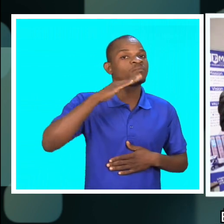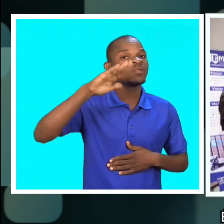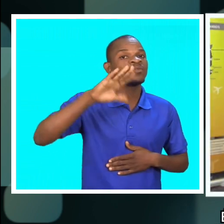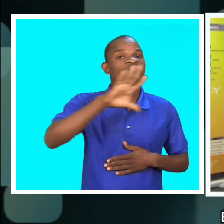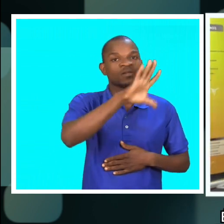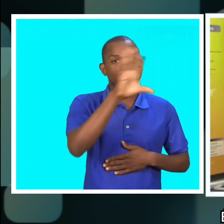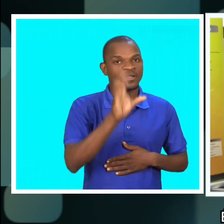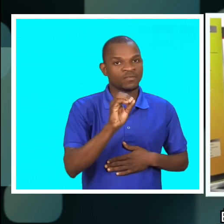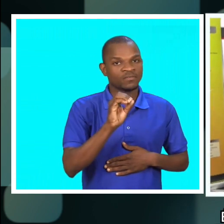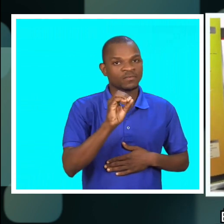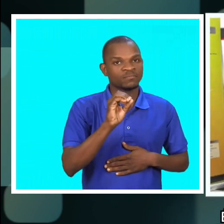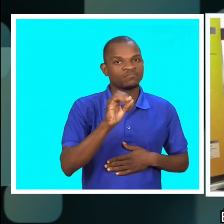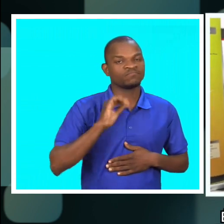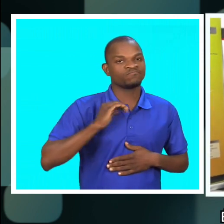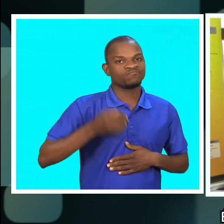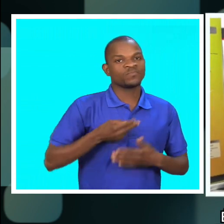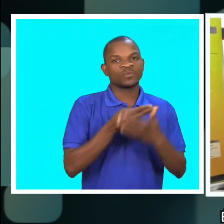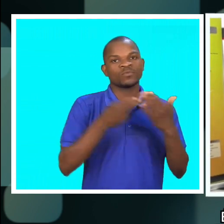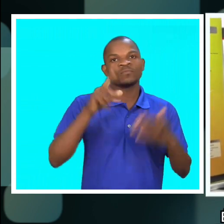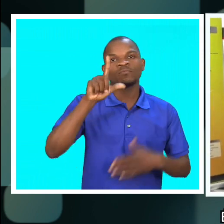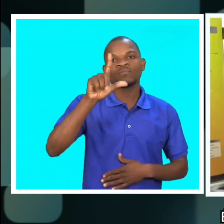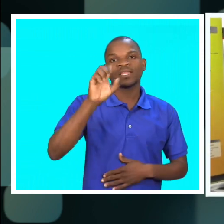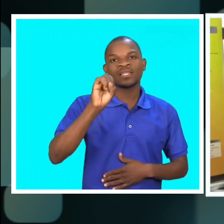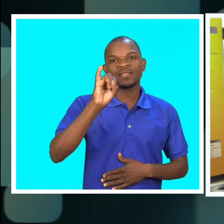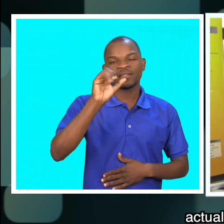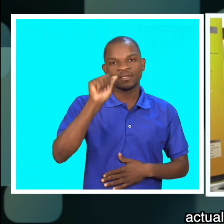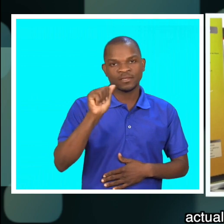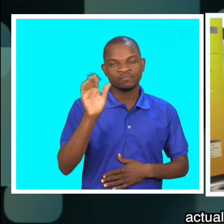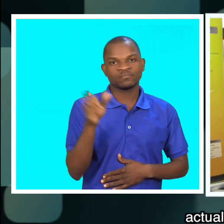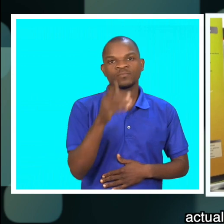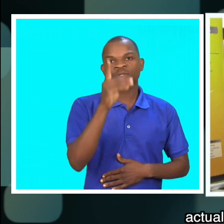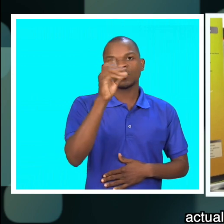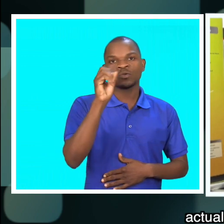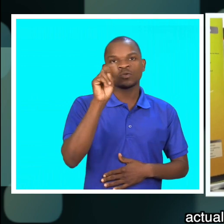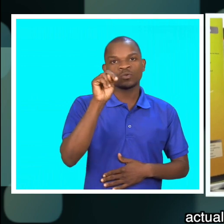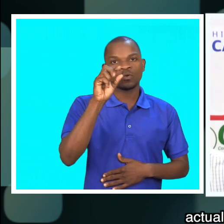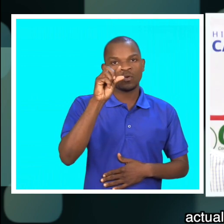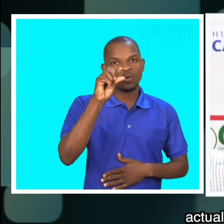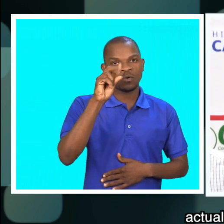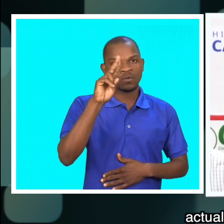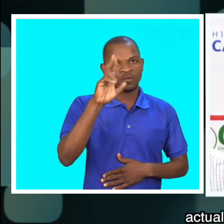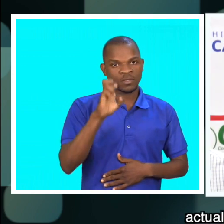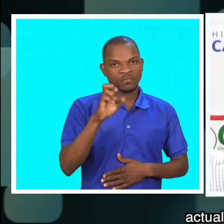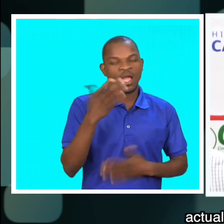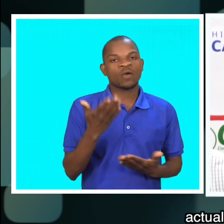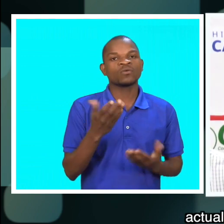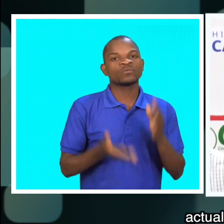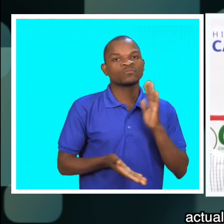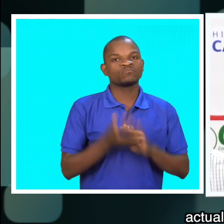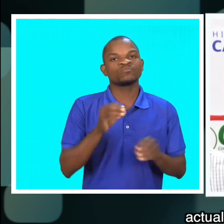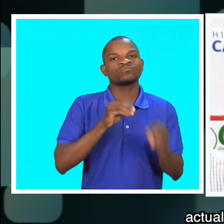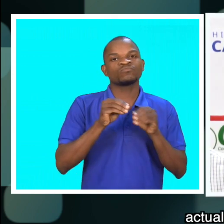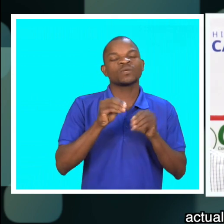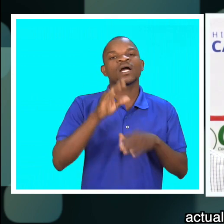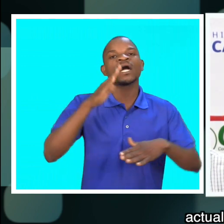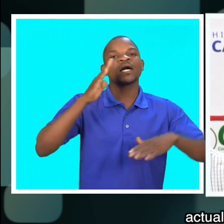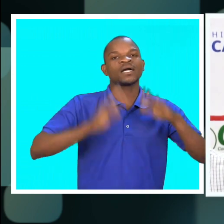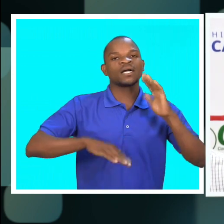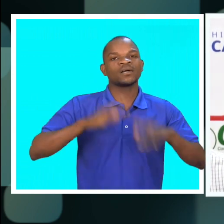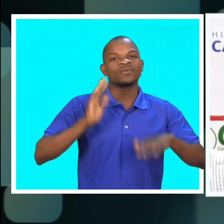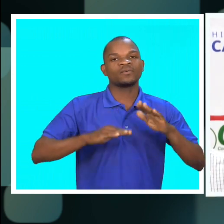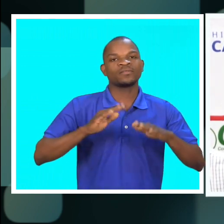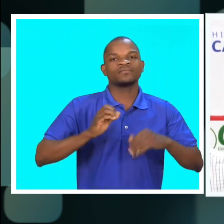ideal. É o caso de Lea Dong, atualmente, a jogar no 1º de agosto de